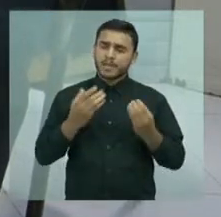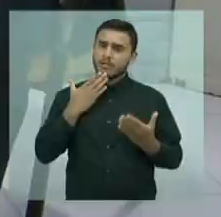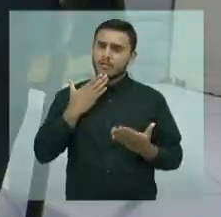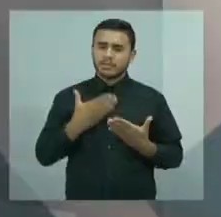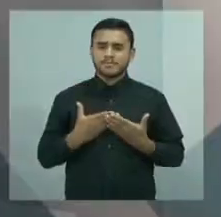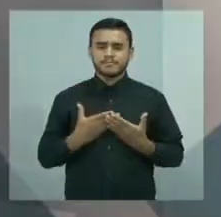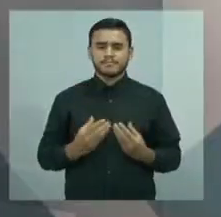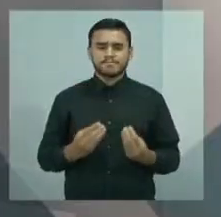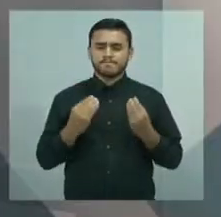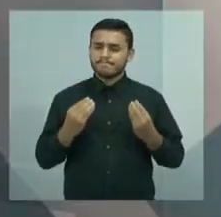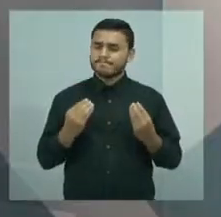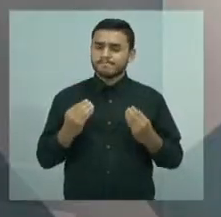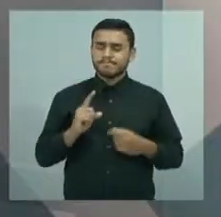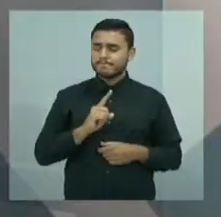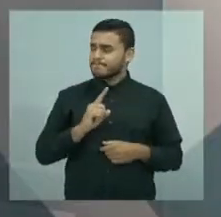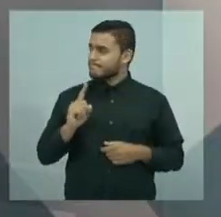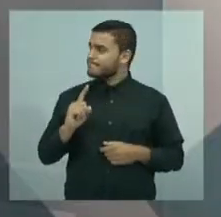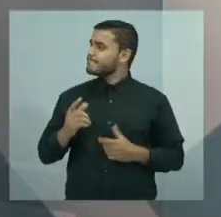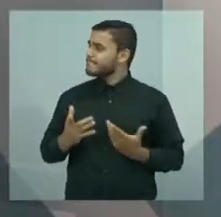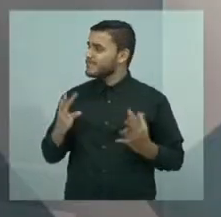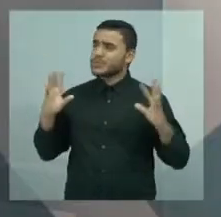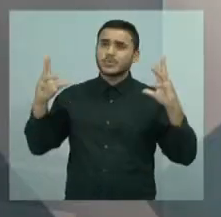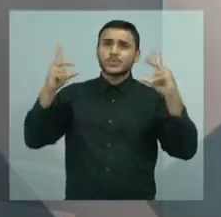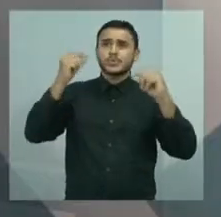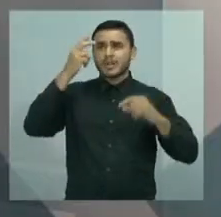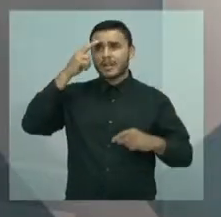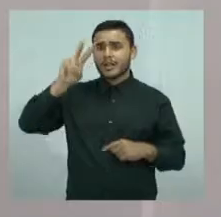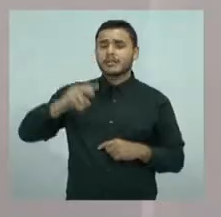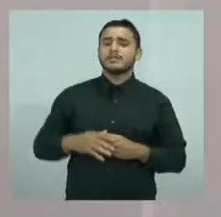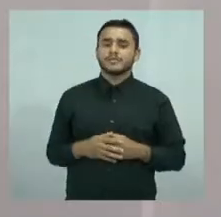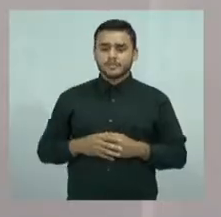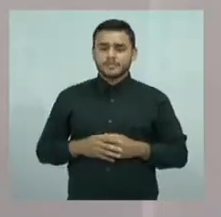que choca a memória de todos quando a gente